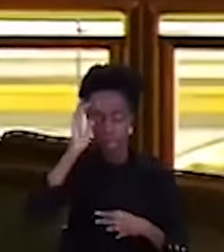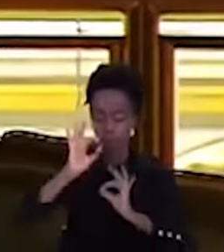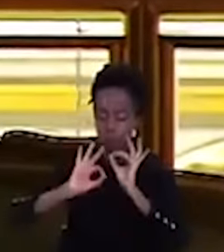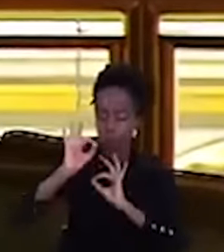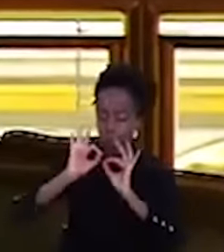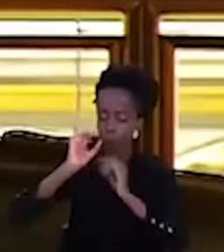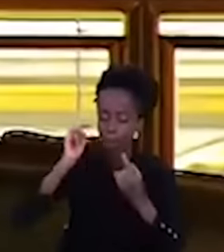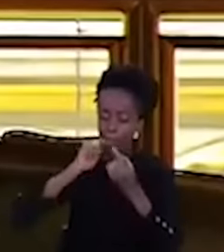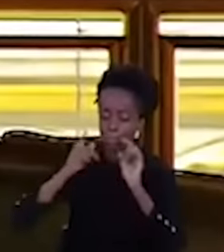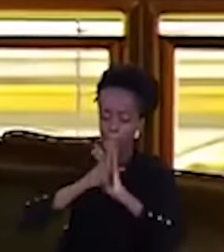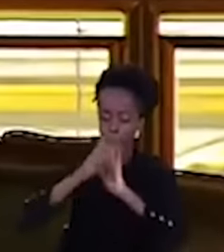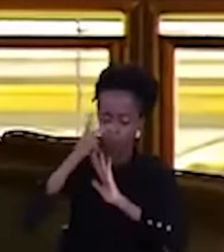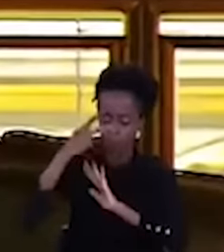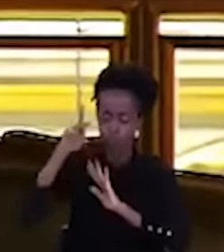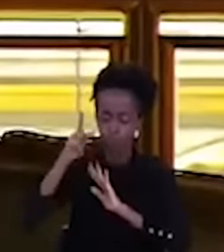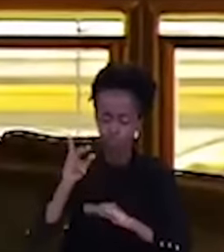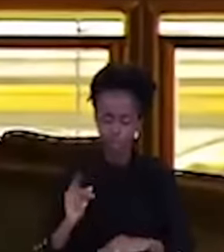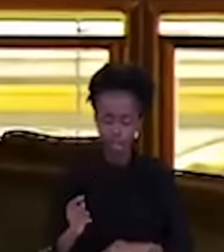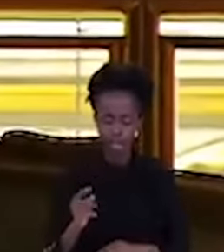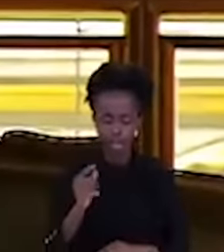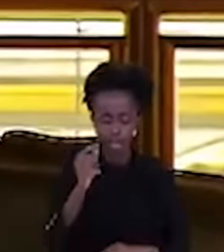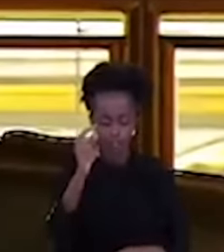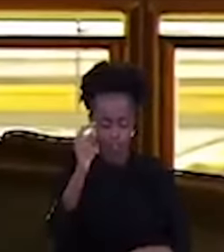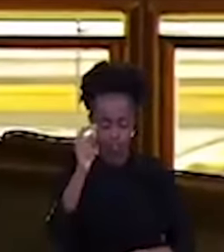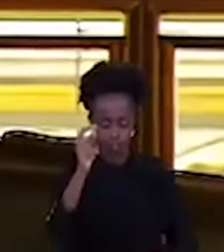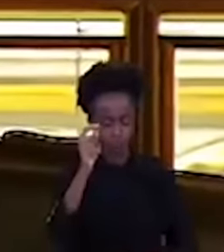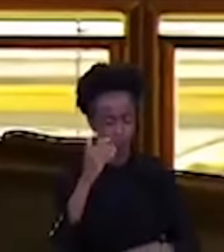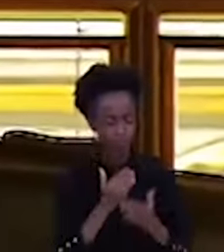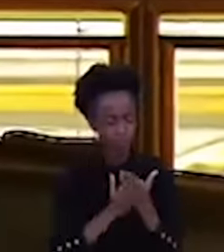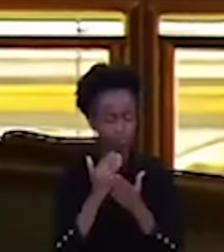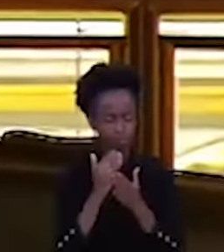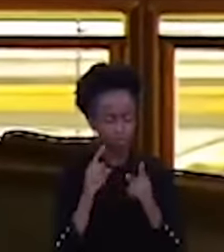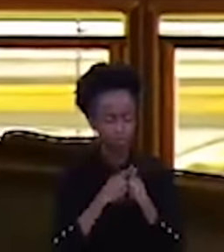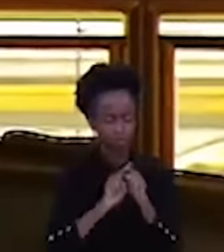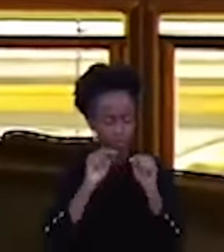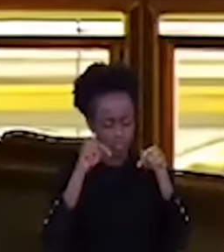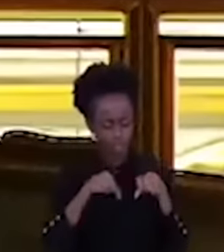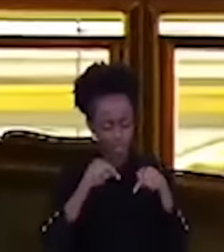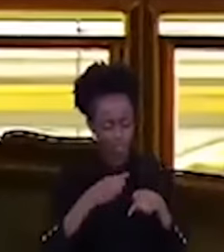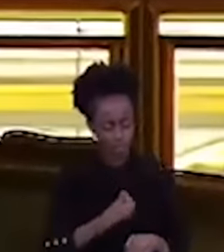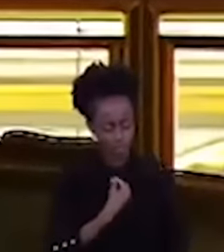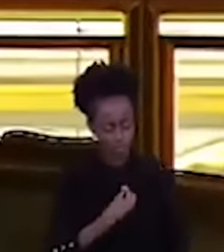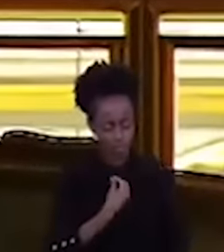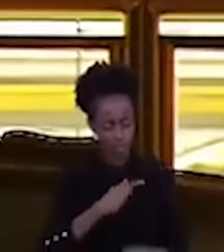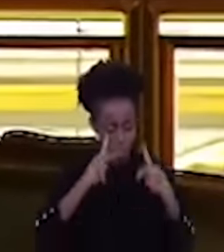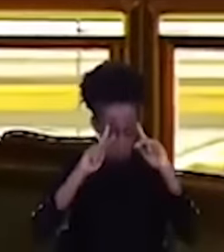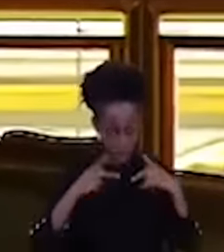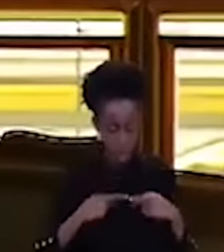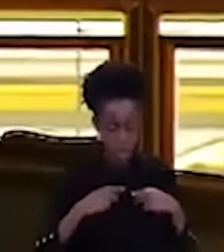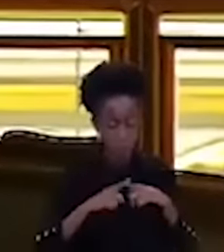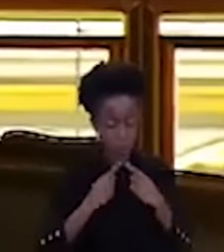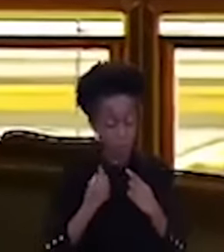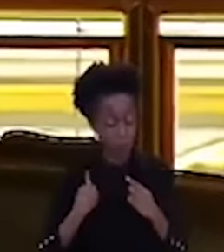magnífico, glorioso, eterno, mas que começa aqui, nesta vida, por meio da